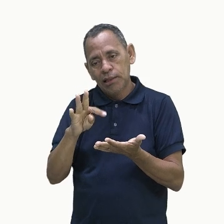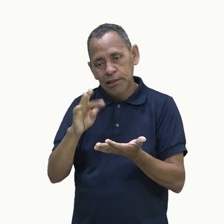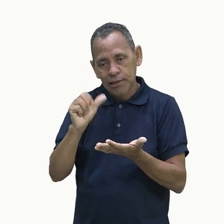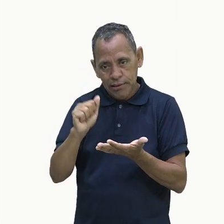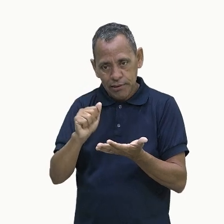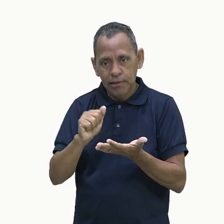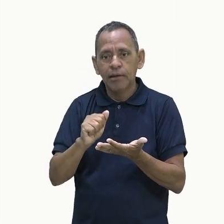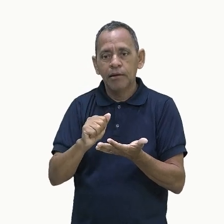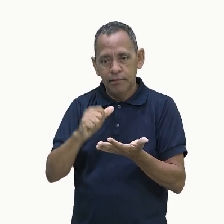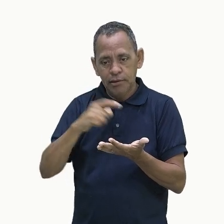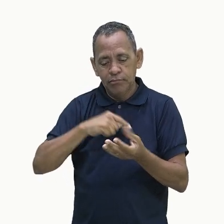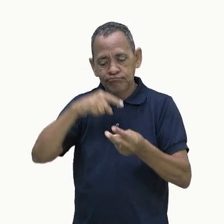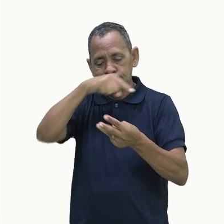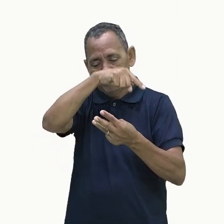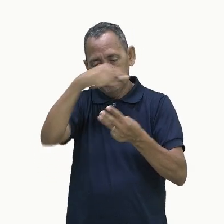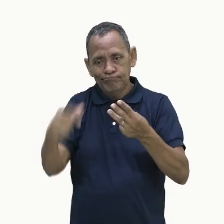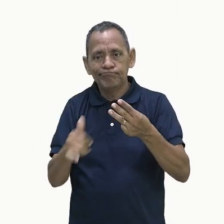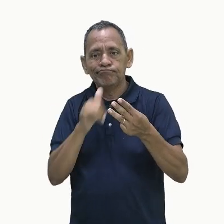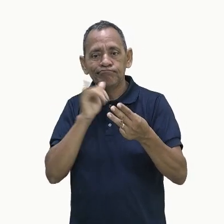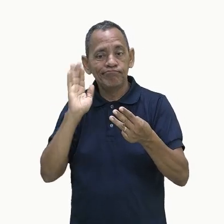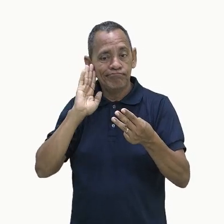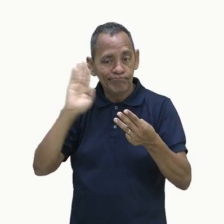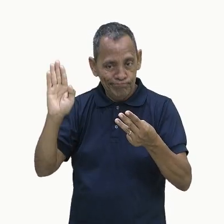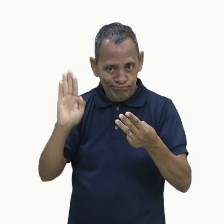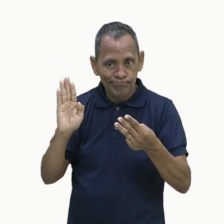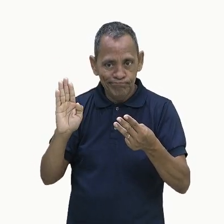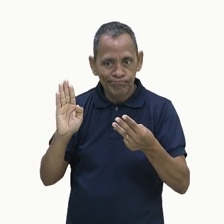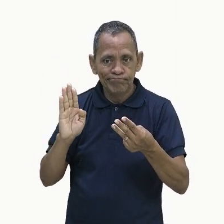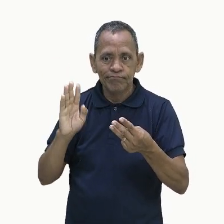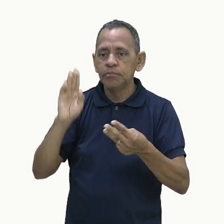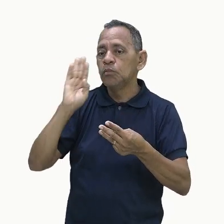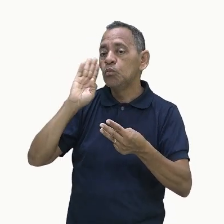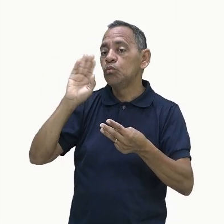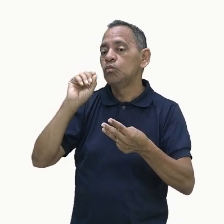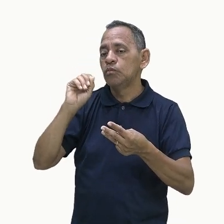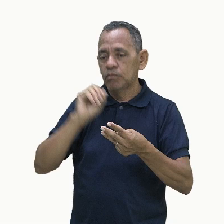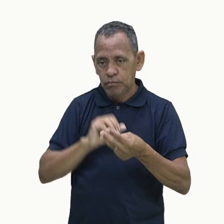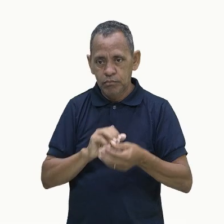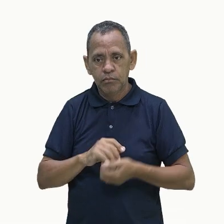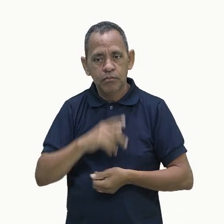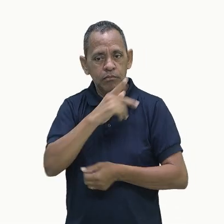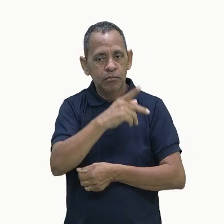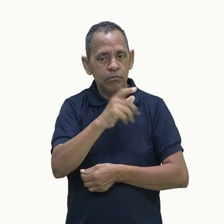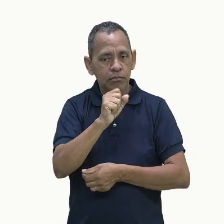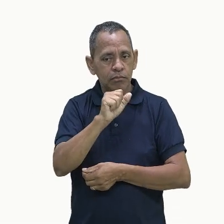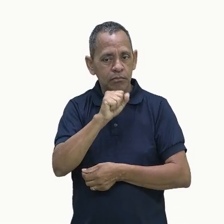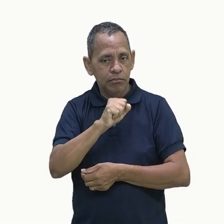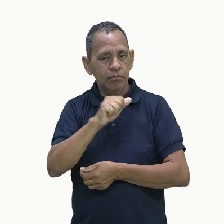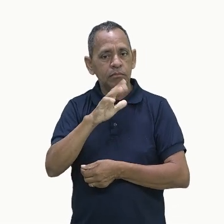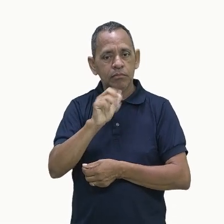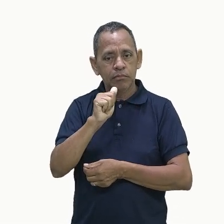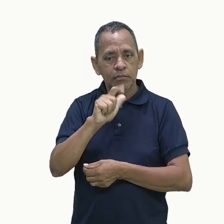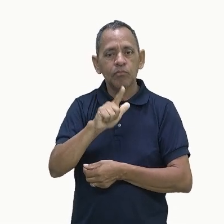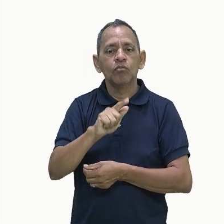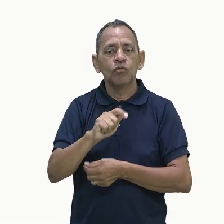exemplos principais para o princípio de Pascal. O elevador